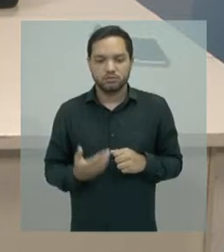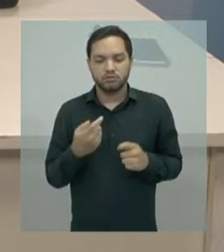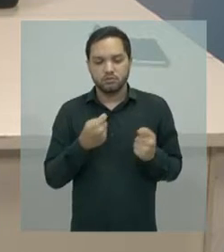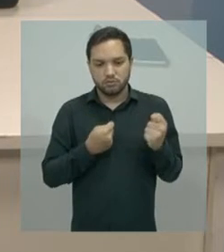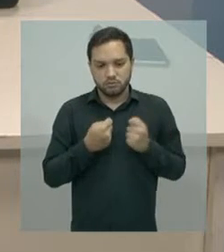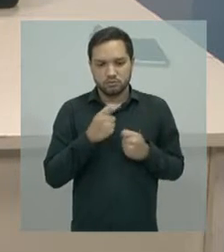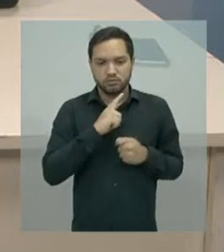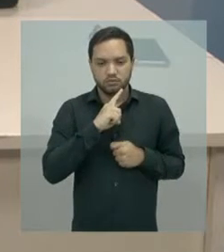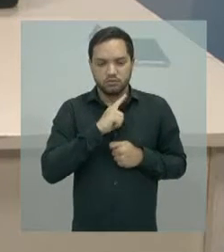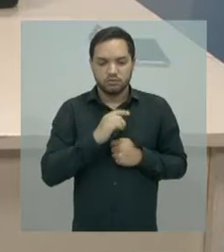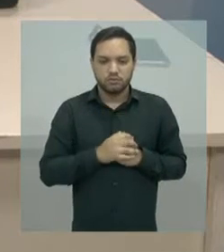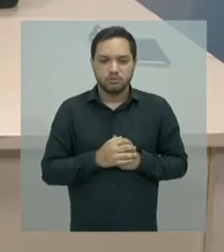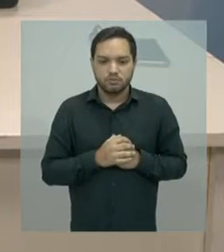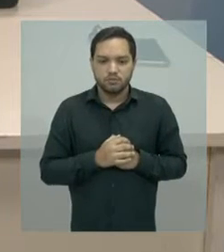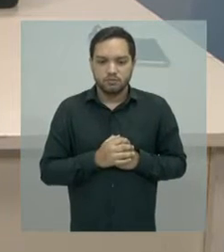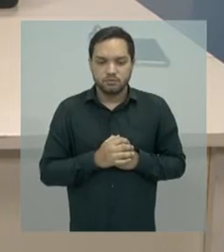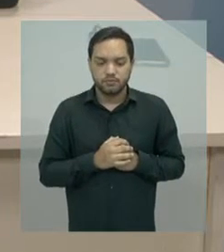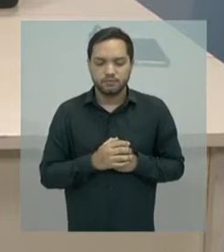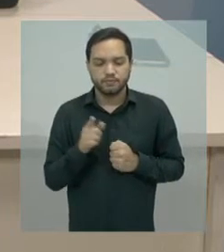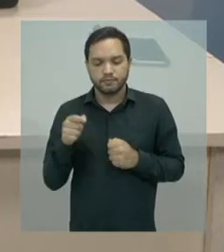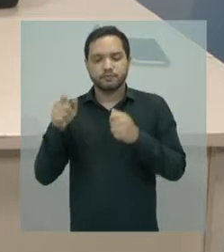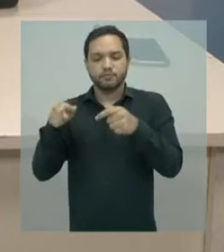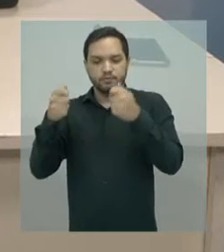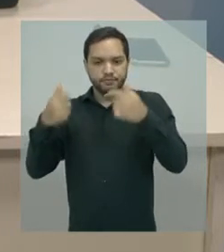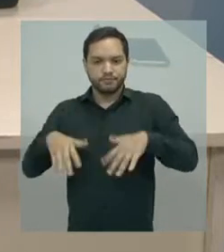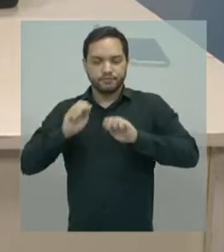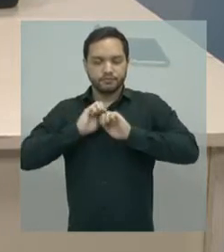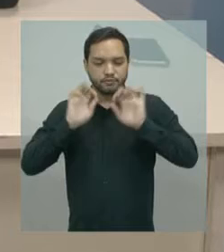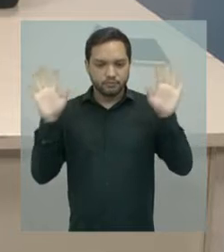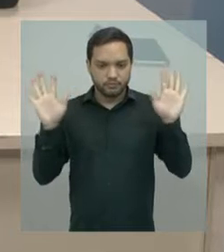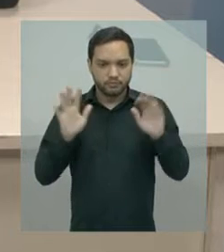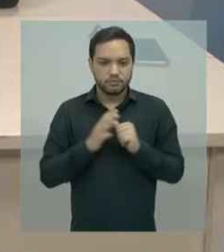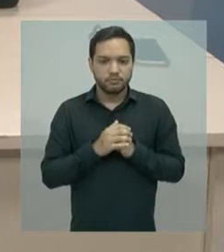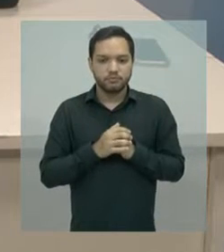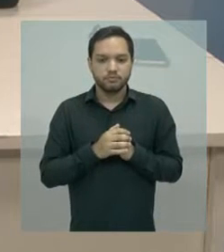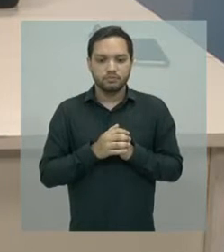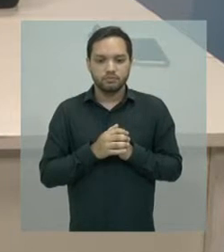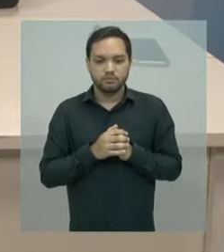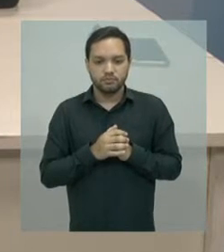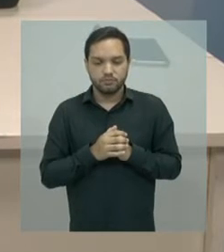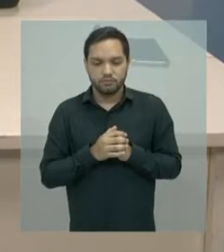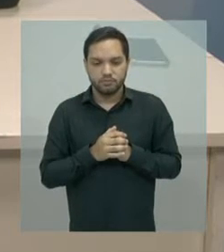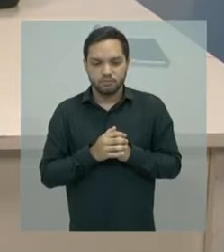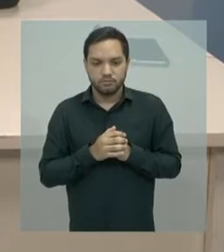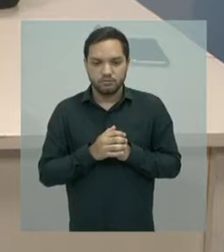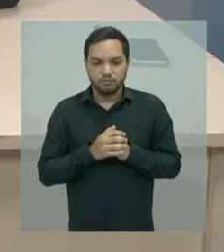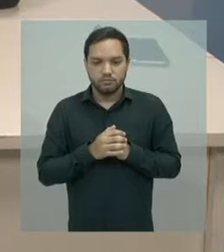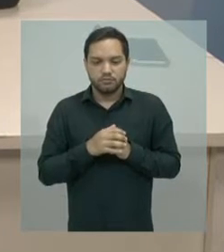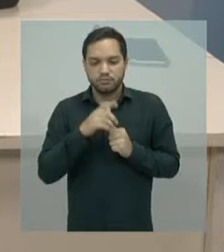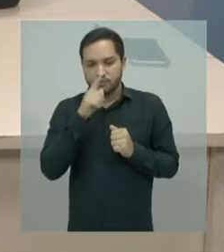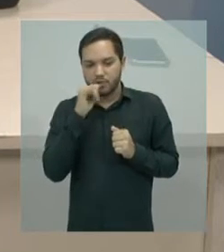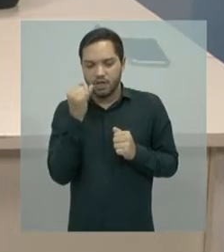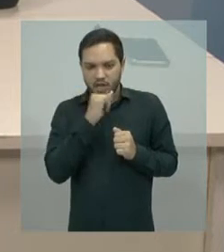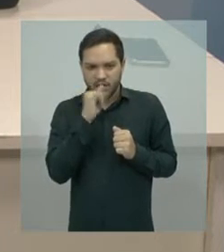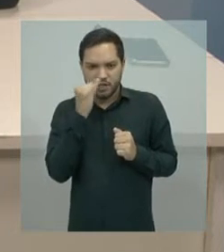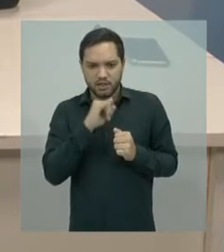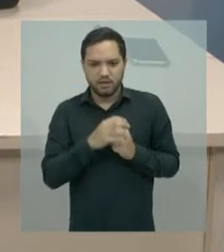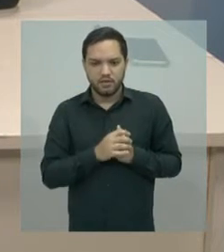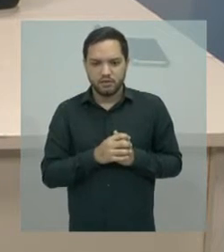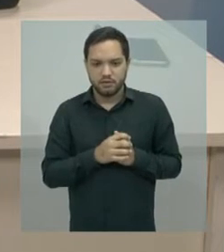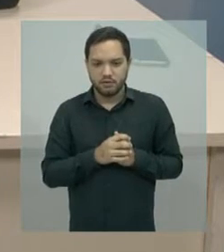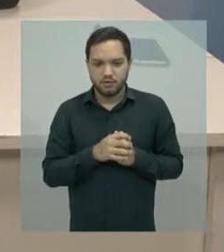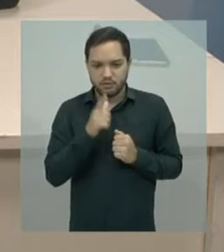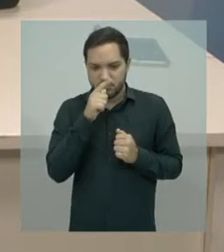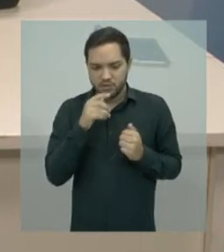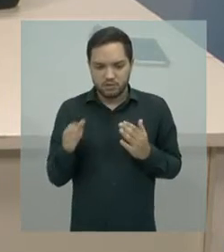Estado. E como o senhor colocou de forma muito lúcida, privatiza a distribuição de energia. Exatamente. E deixa lá os nossos rios